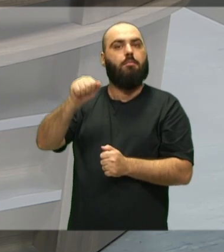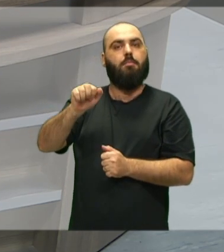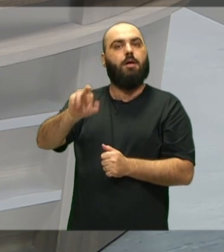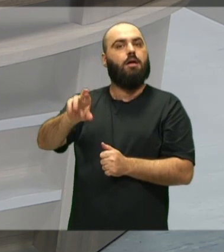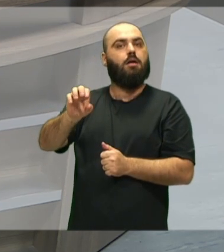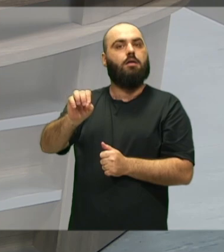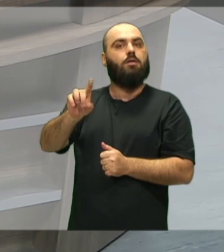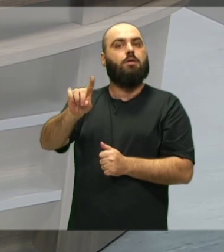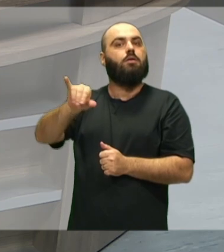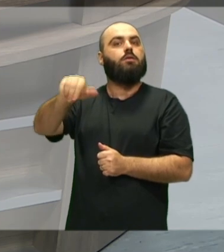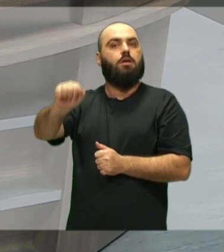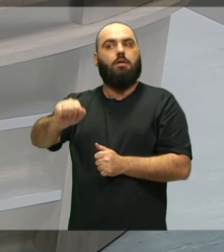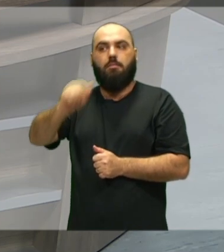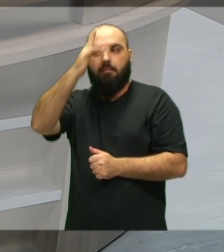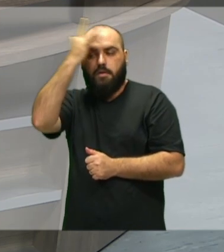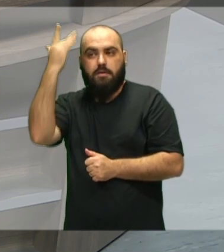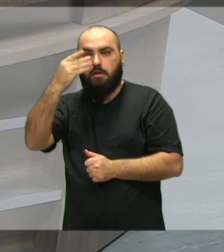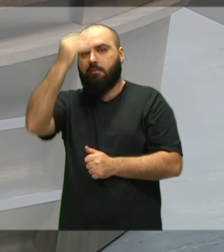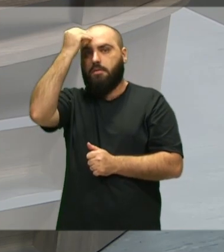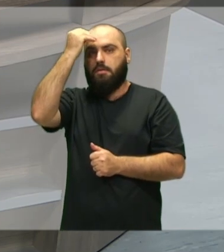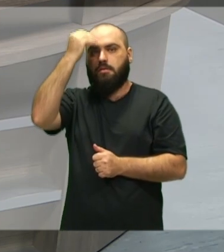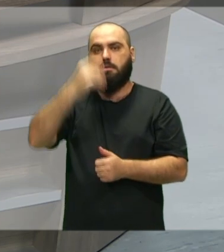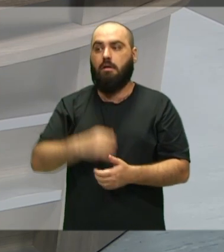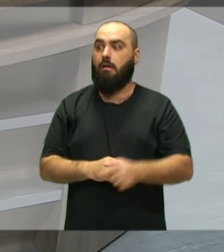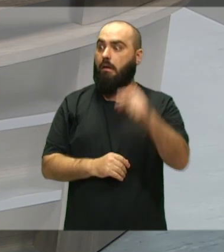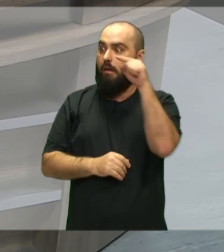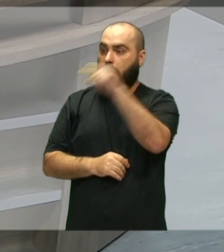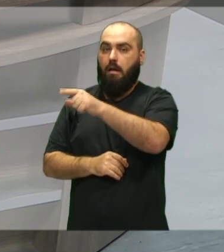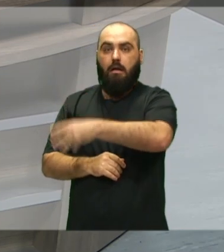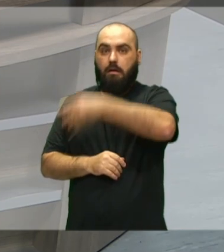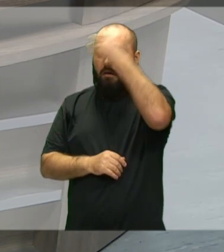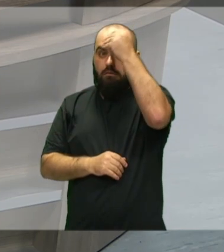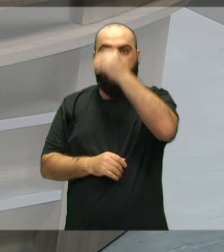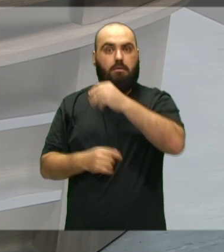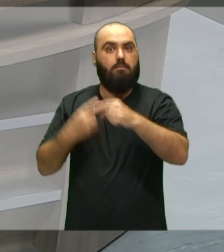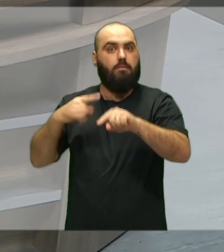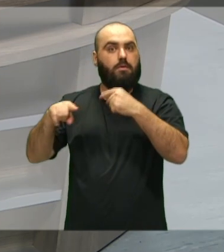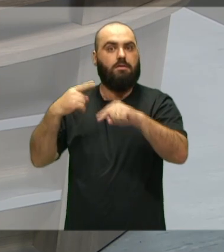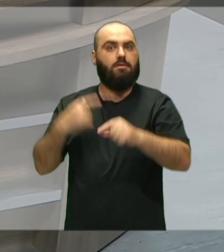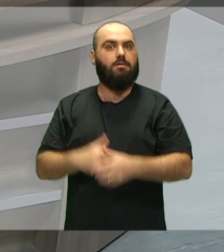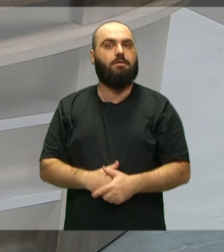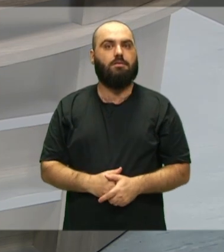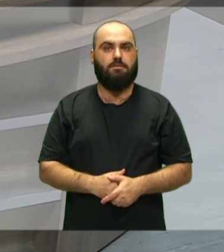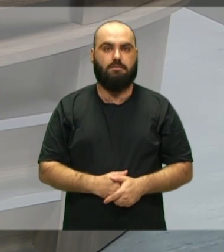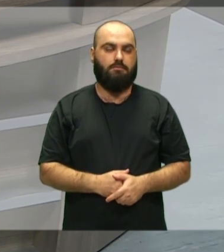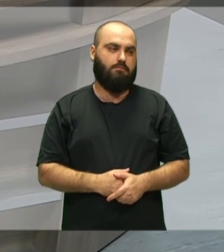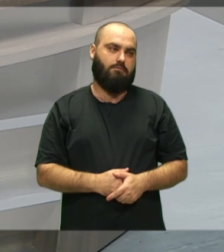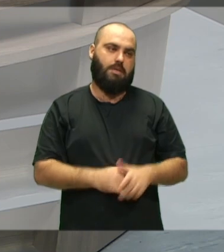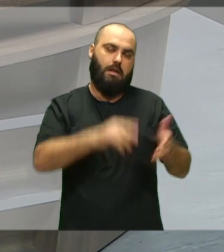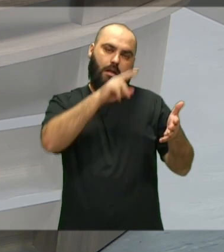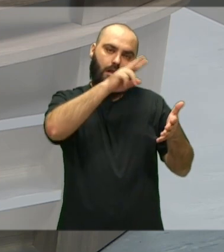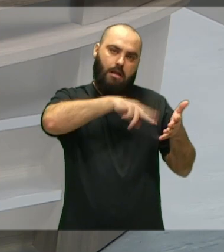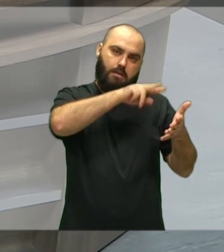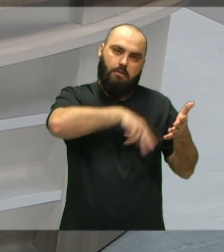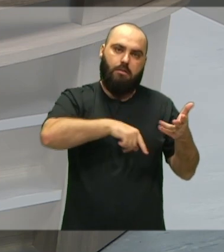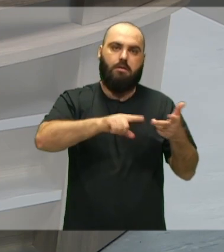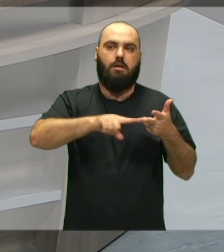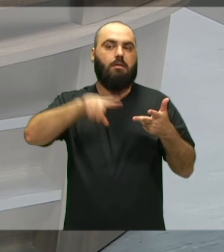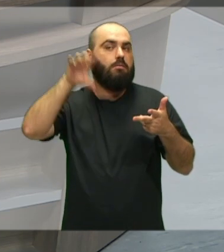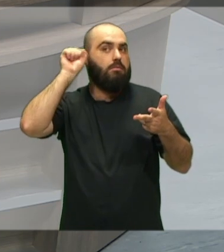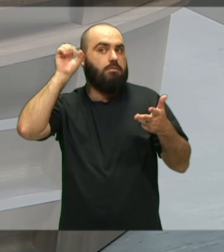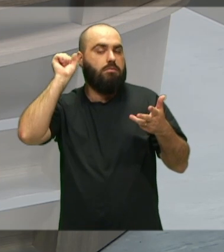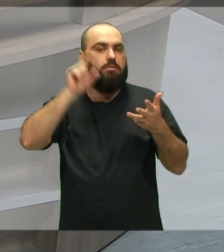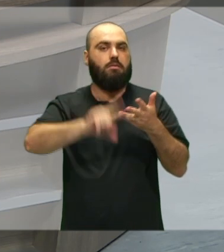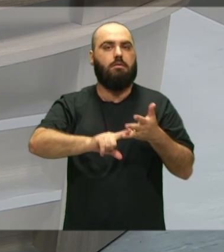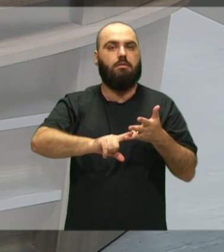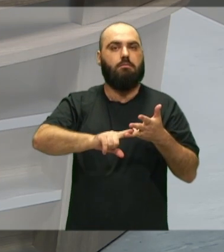certo, porque eu vejo que ela gravou muito com música. Então, seja com música, seja com leitura, seja com áudio,